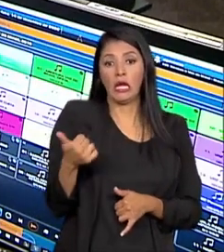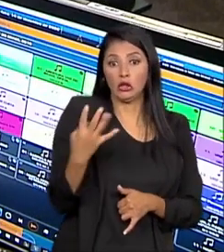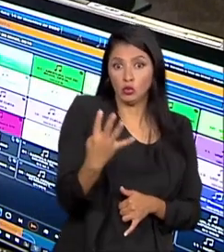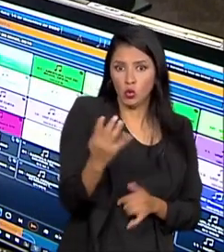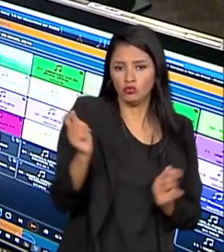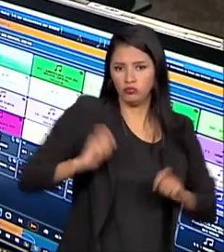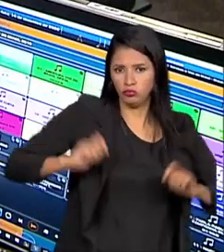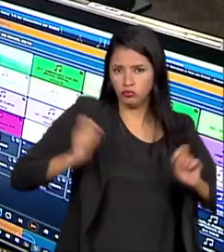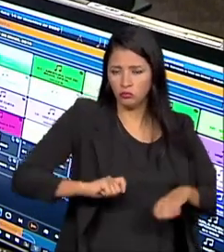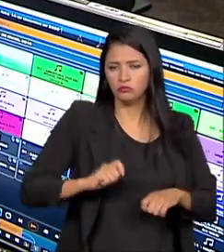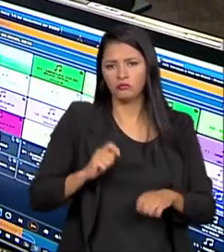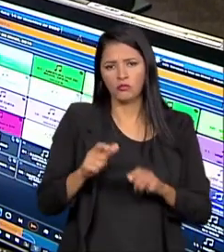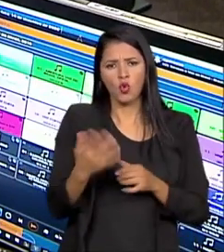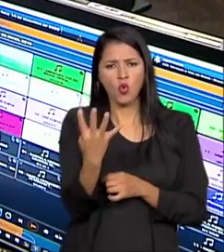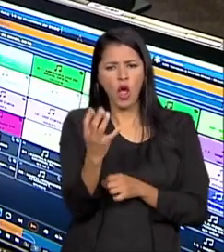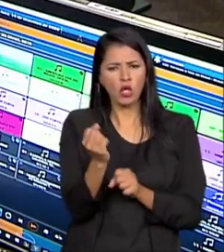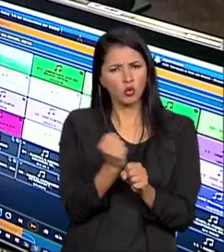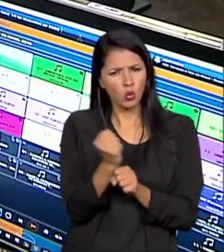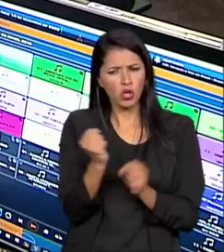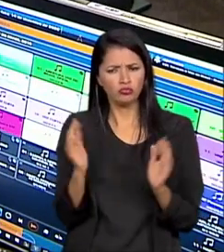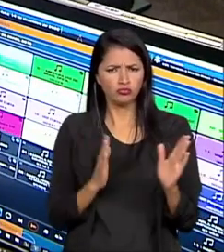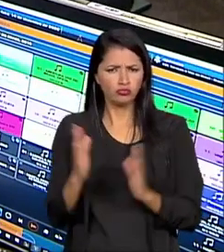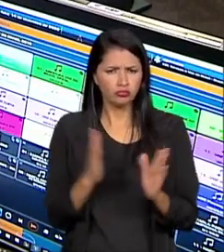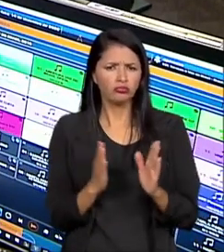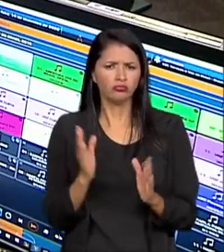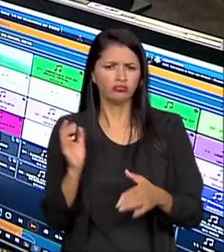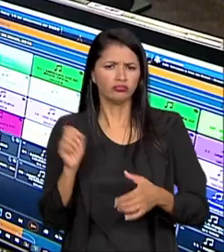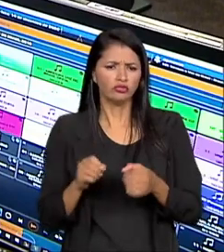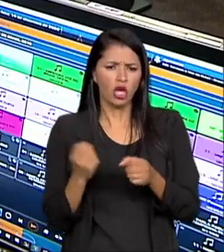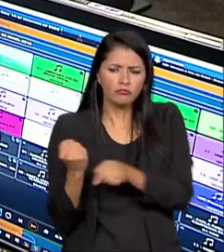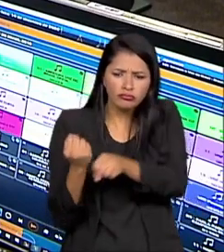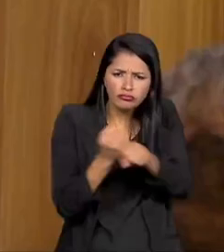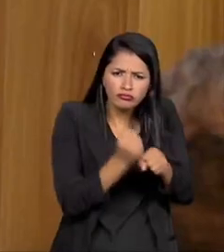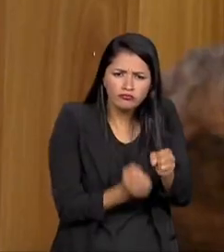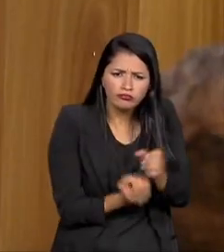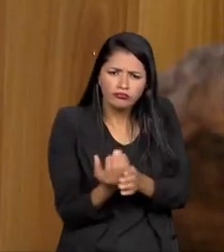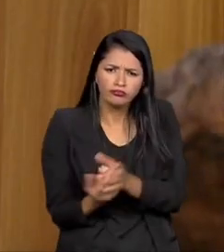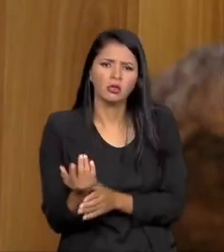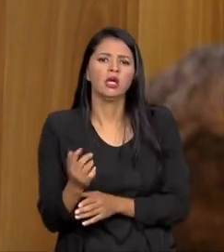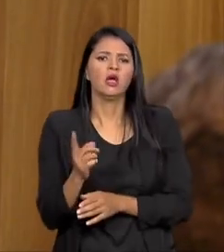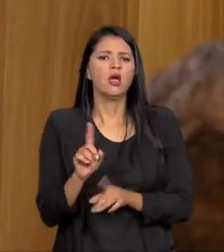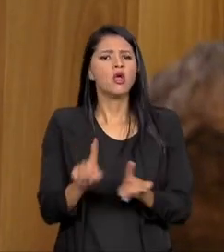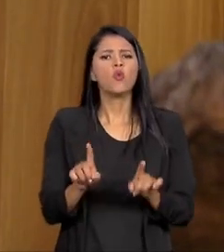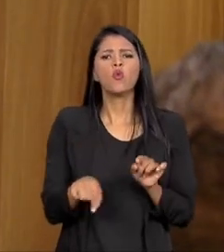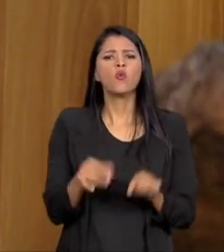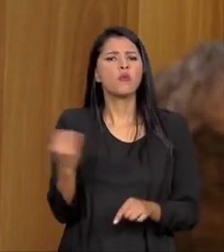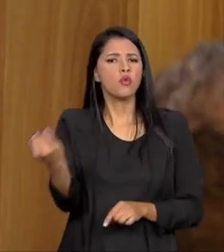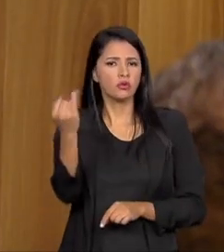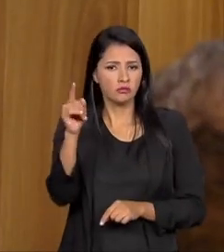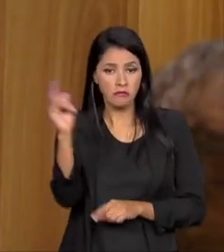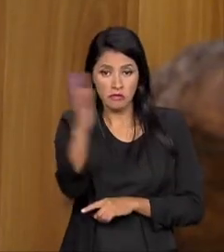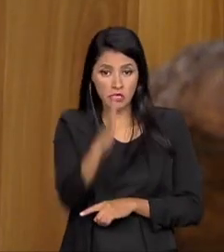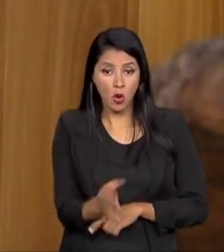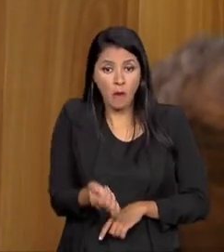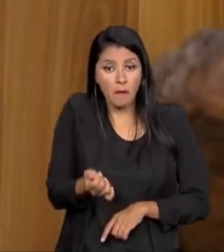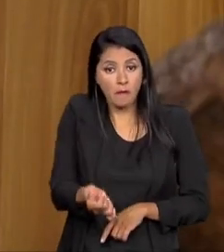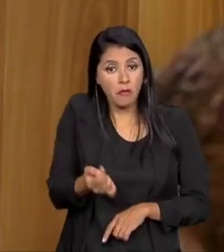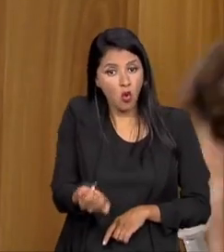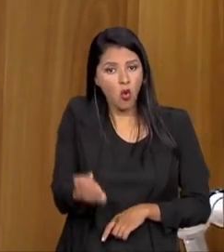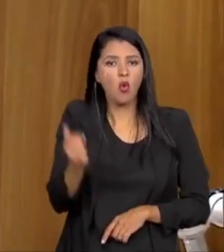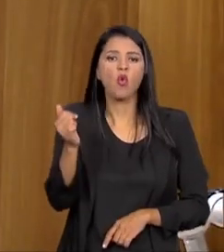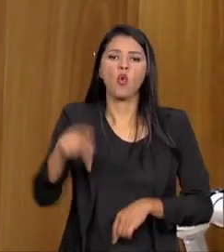nós instalamos os últimos quatro anos praticamente uma Itaipu e o que é importante o Brasil é um dos poucos países no mundo que